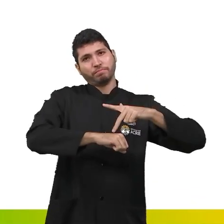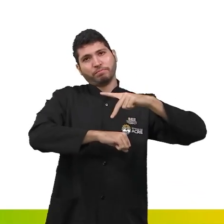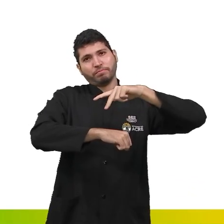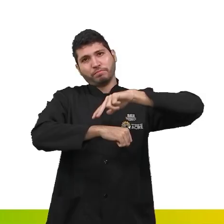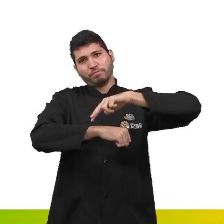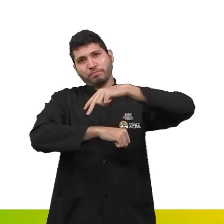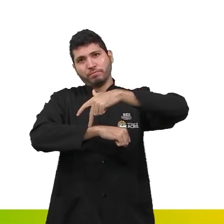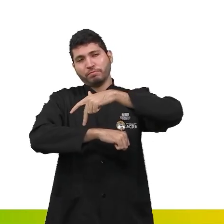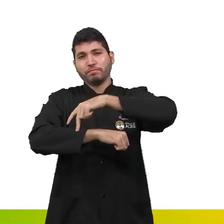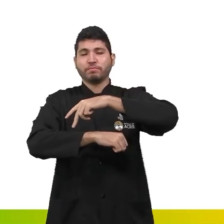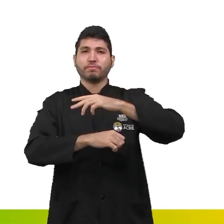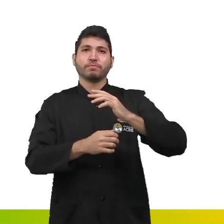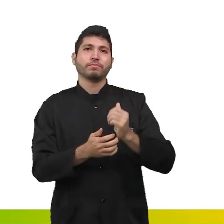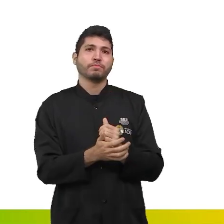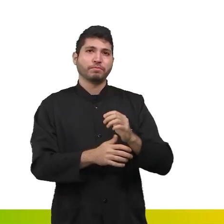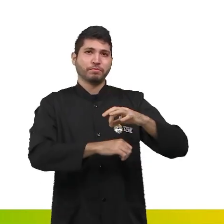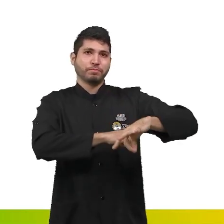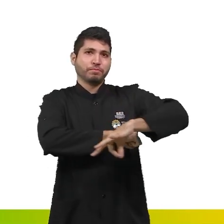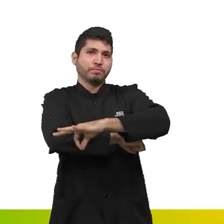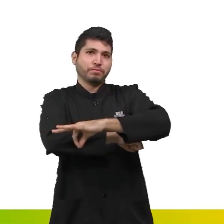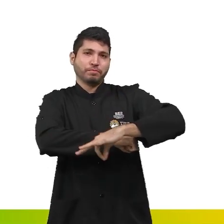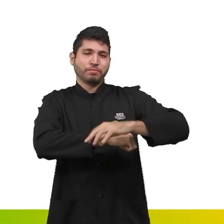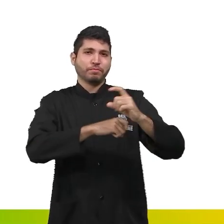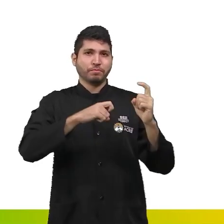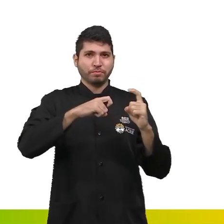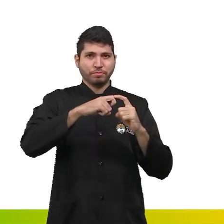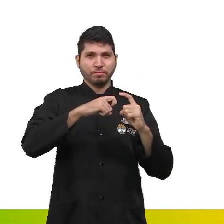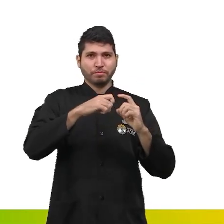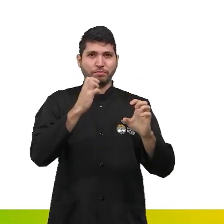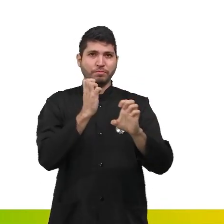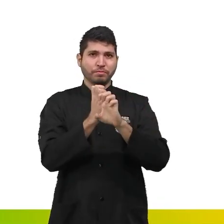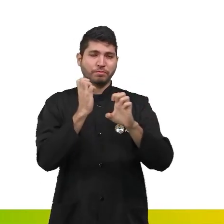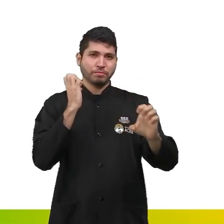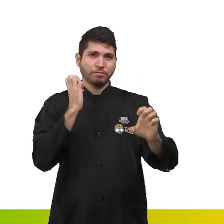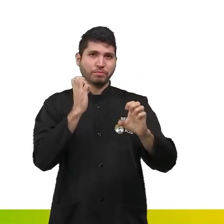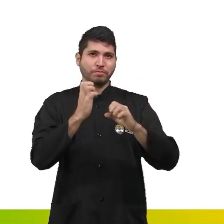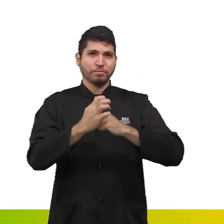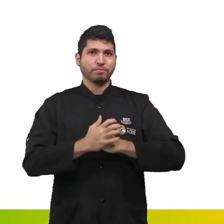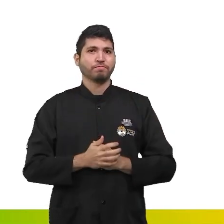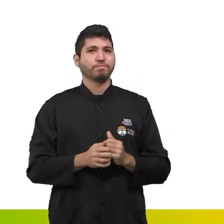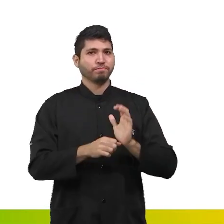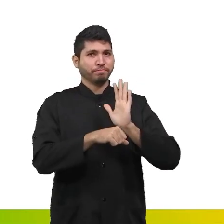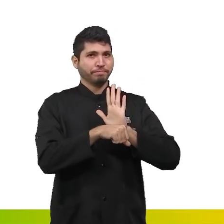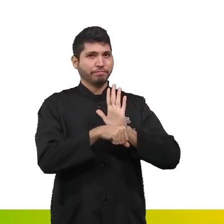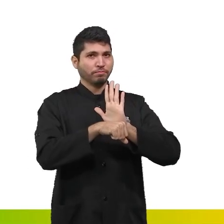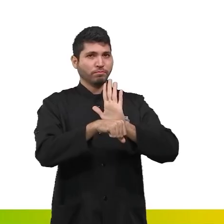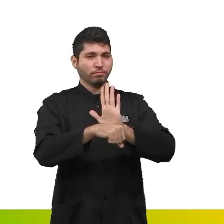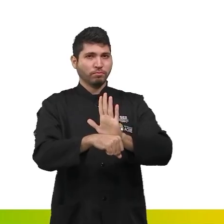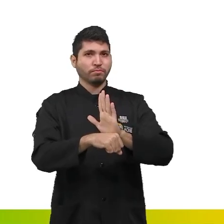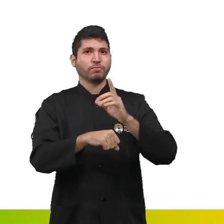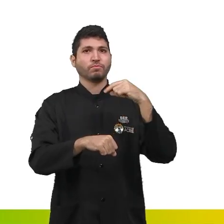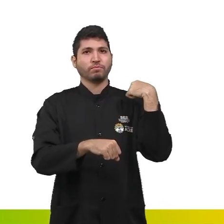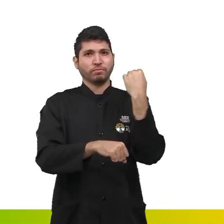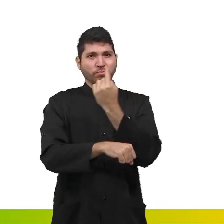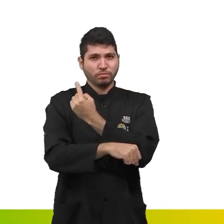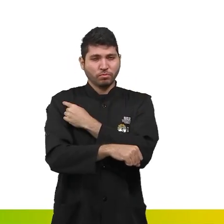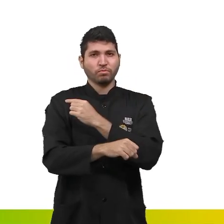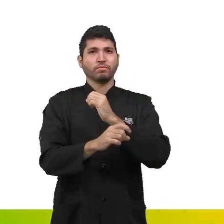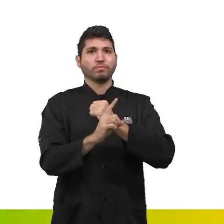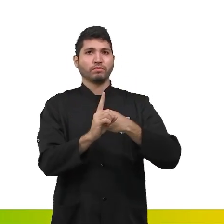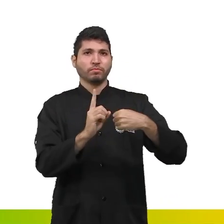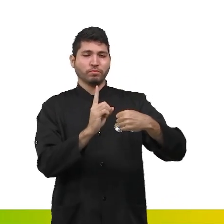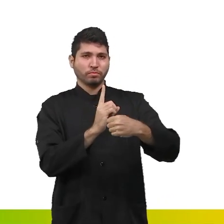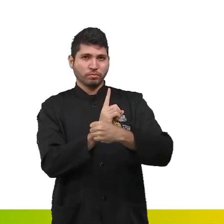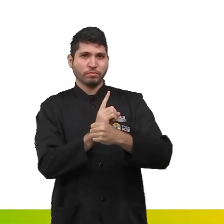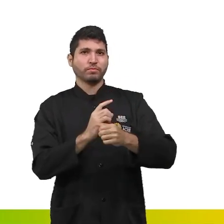engenharia, arquitetura, medicina. Contribuíram muito para a nossa sociedade